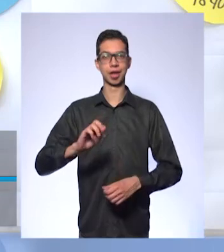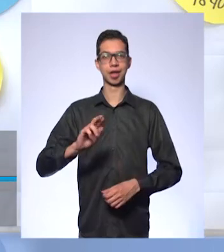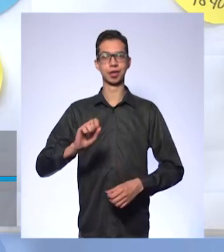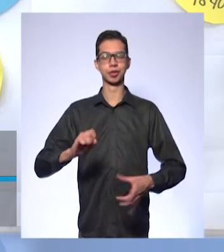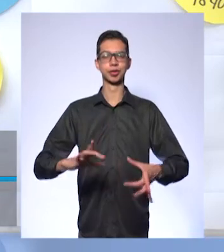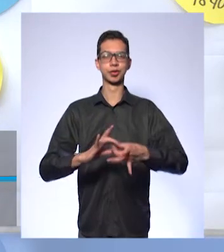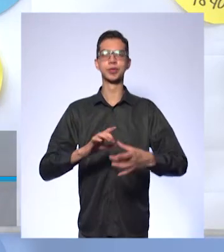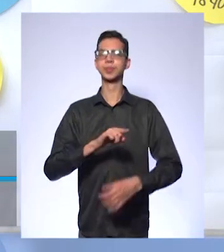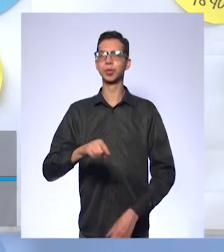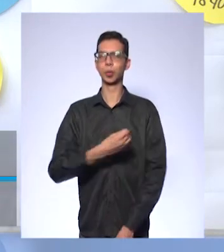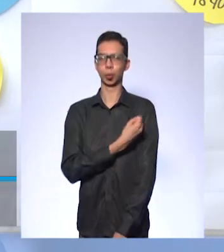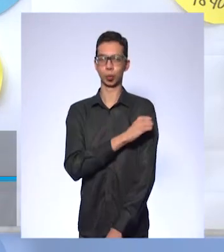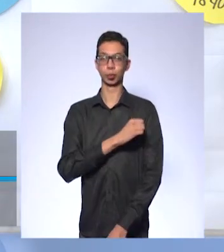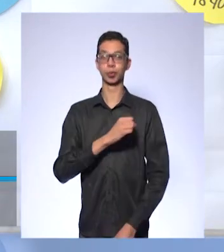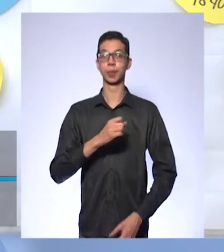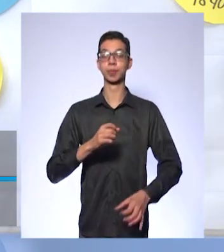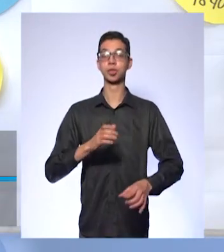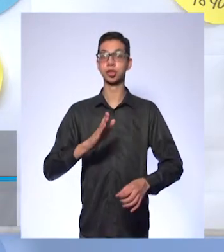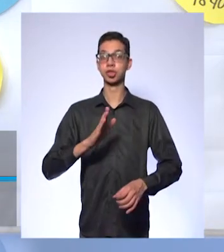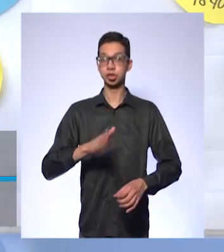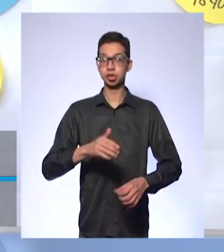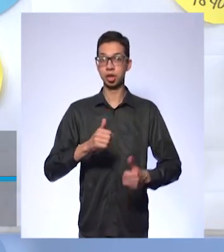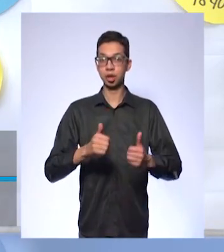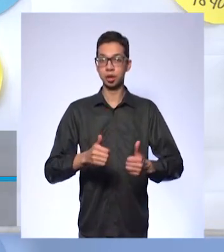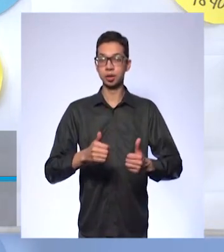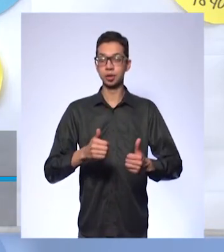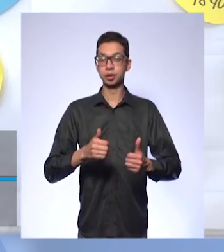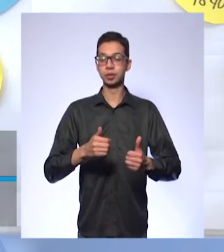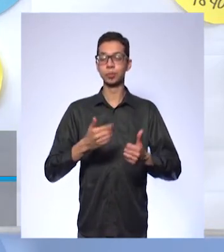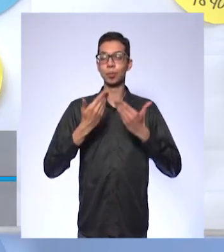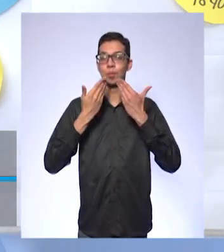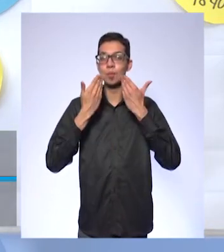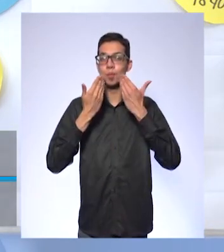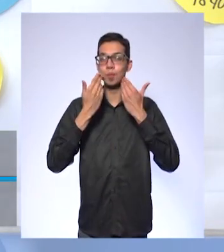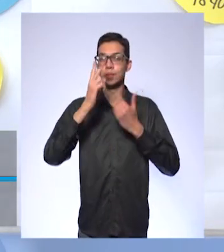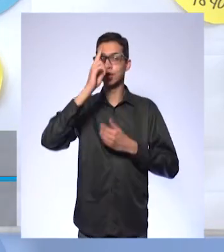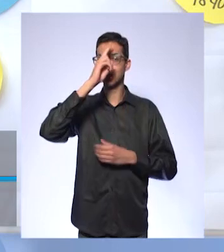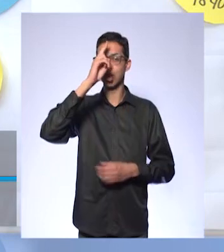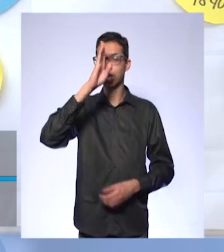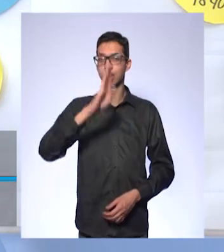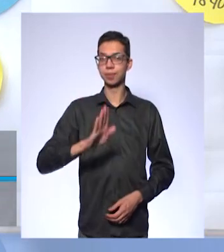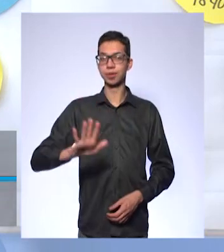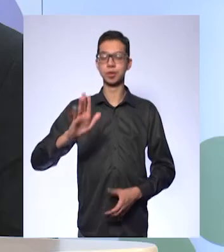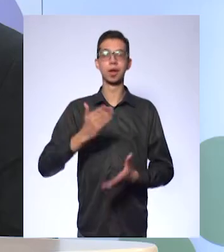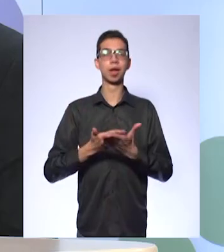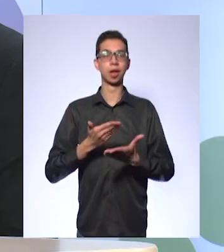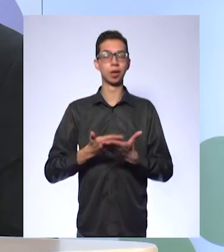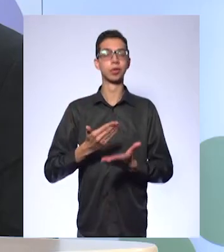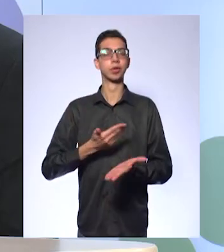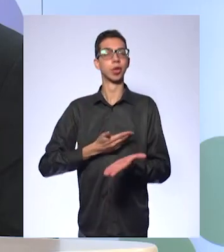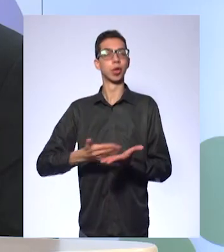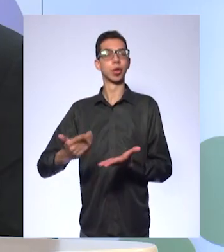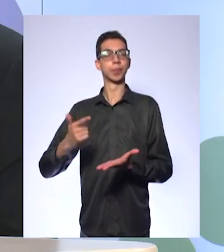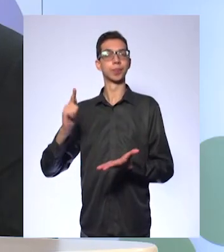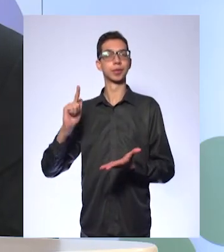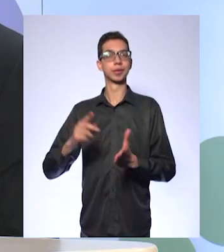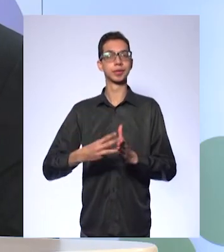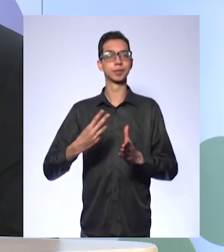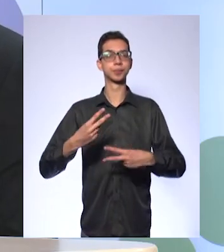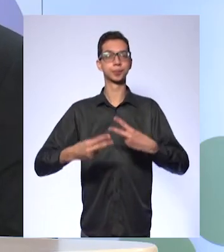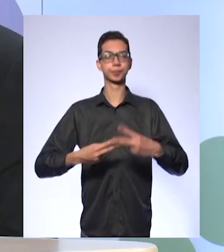esta aventura aí da história do Brasil? Quem está acompanhando as aulas aí desde o início do terceiro bimestre já está entendendo qual é